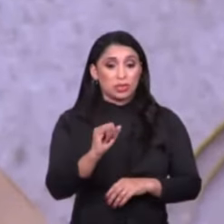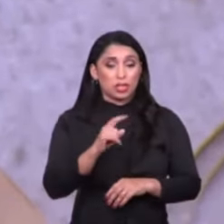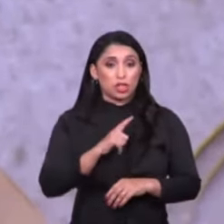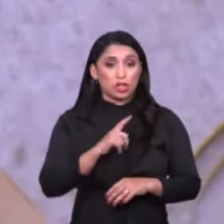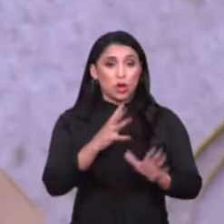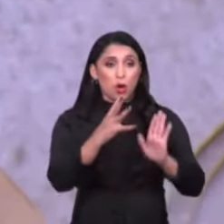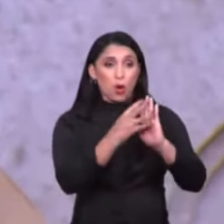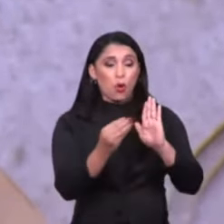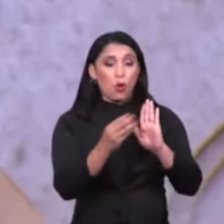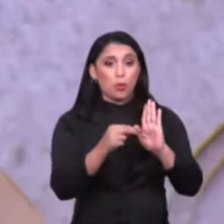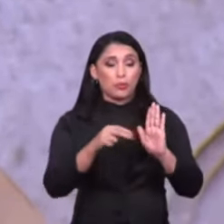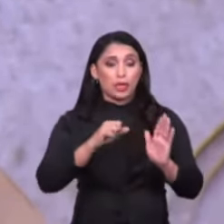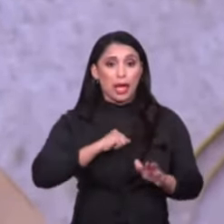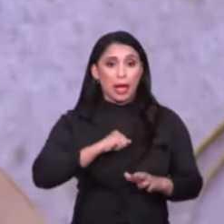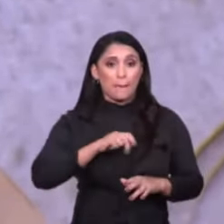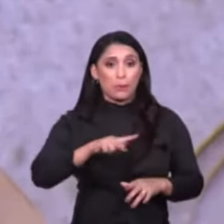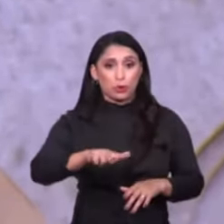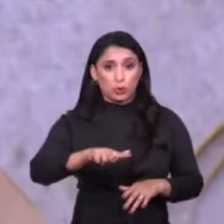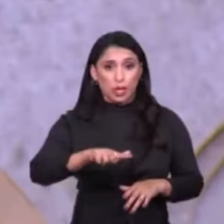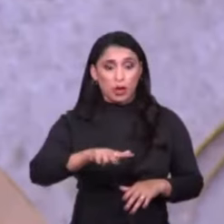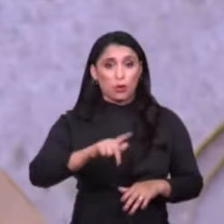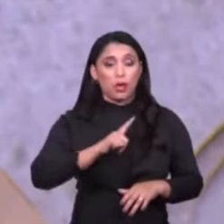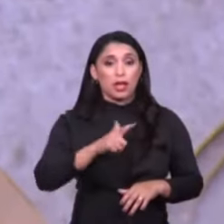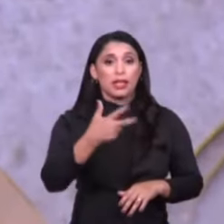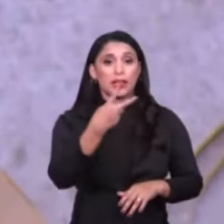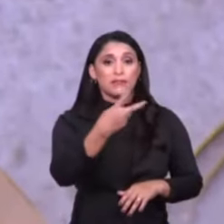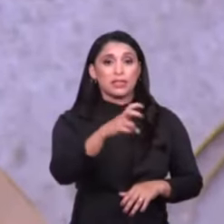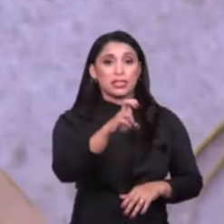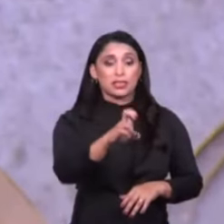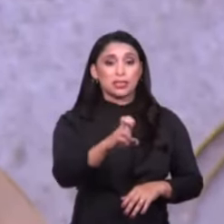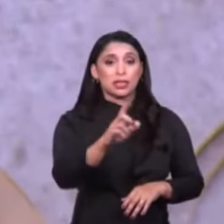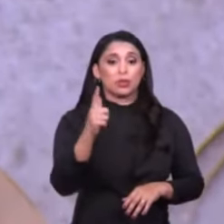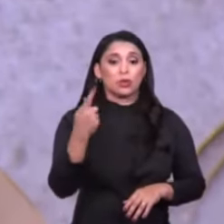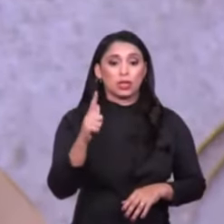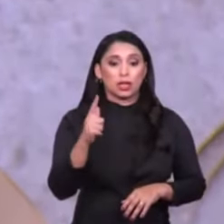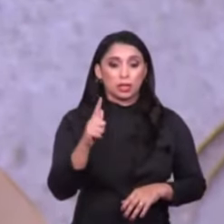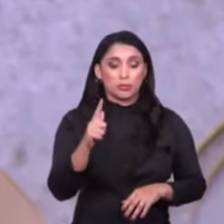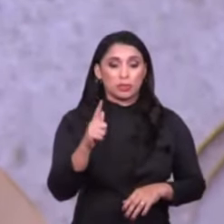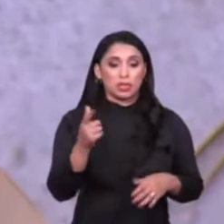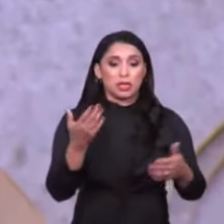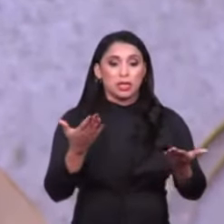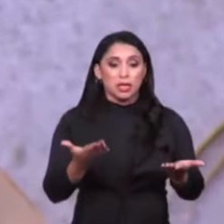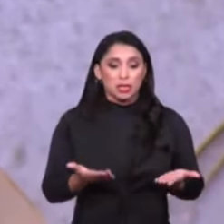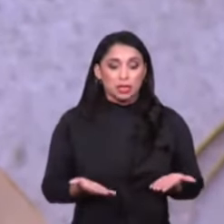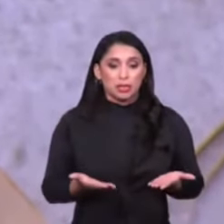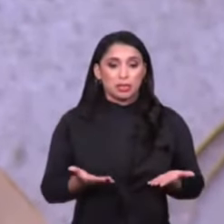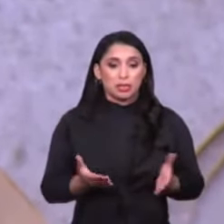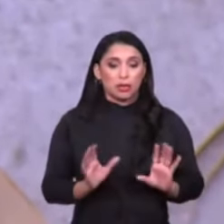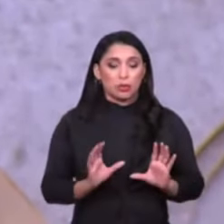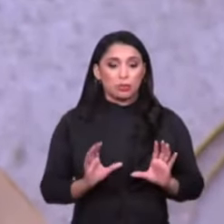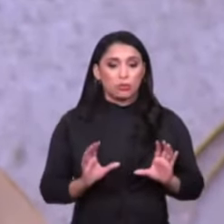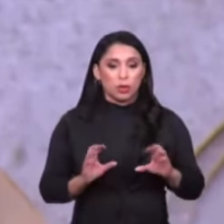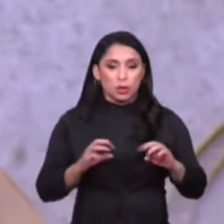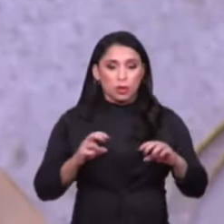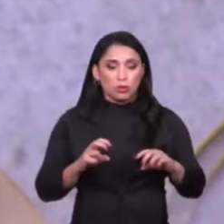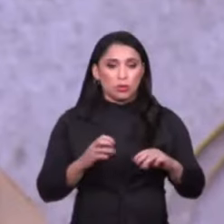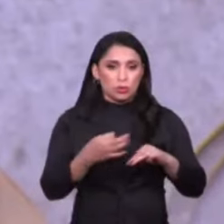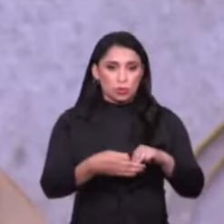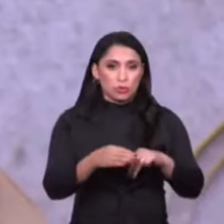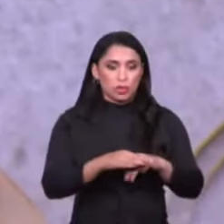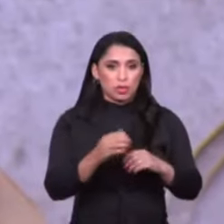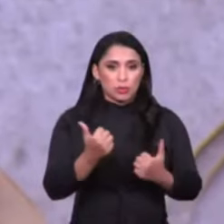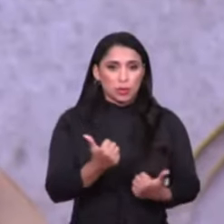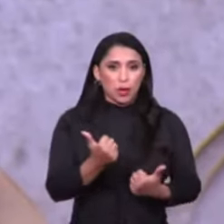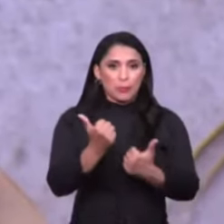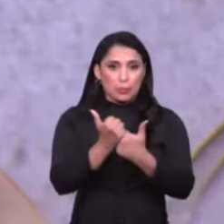Portugal, que é 25 gramas. E, portanto, nas circunstâncias de um órgão colegiado, para ter o apoio do